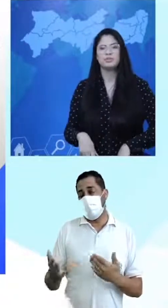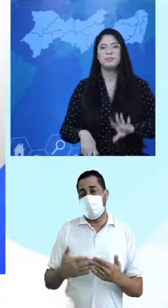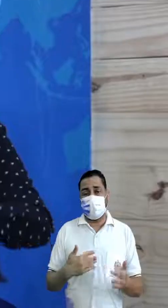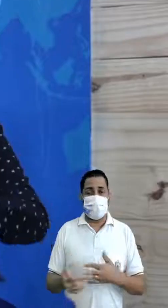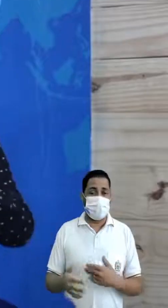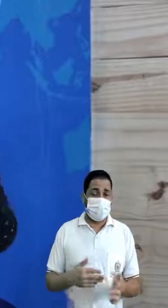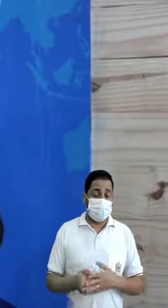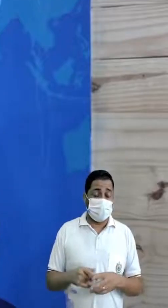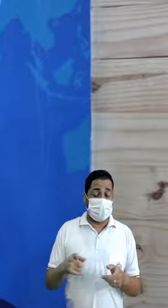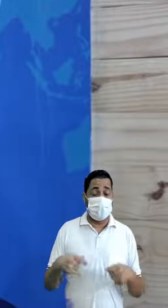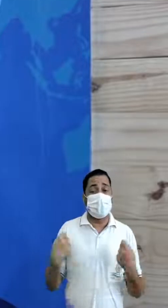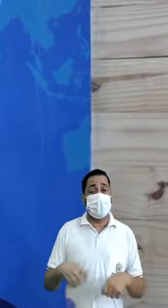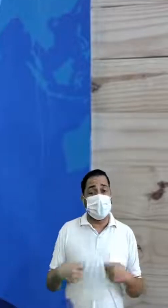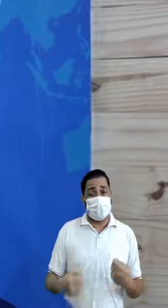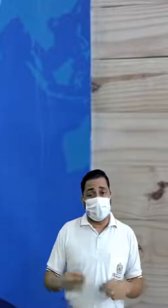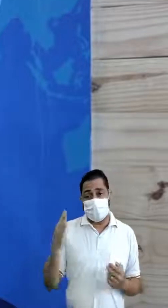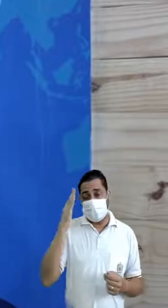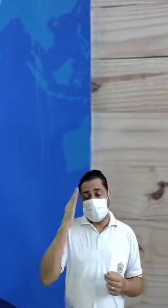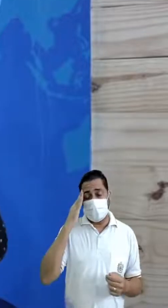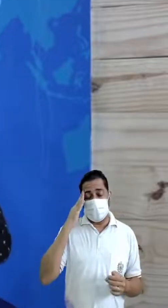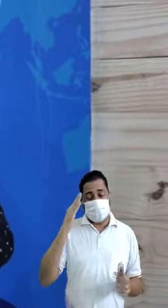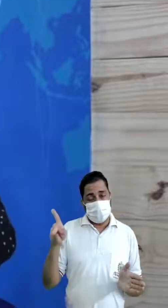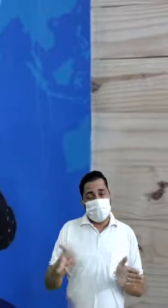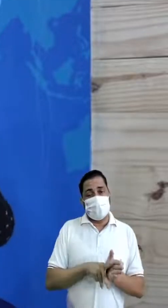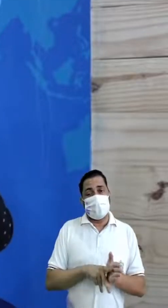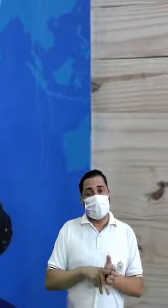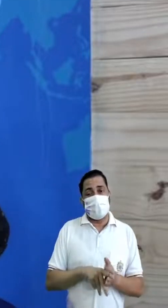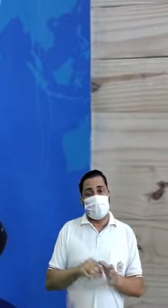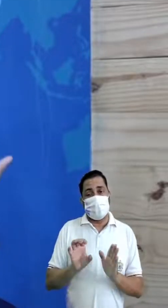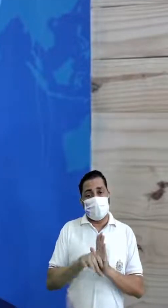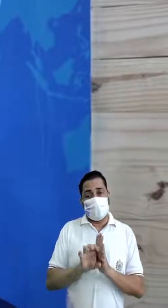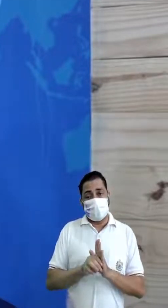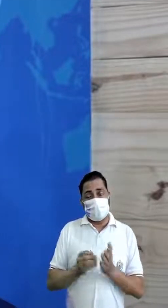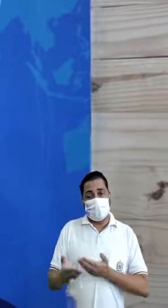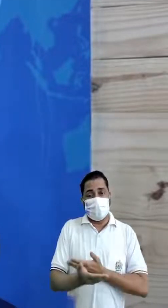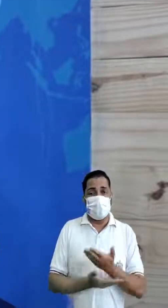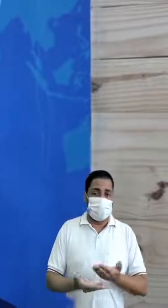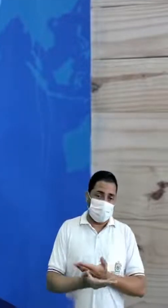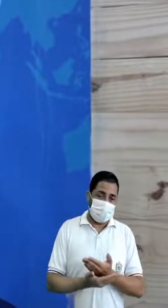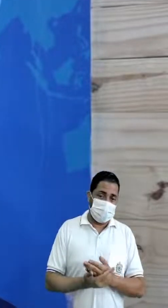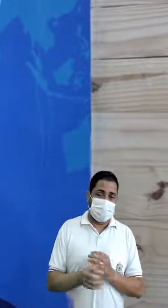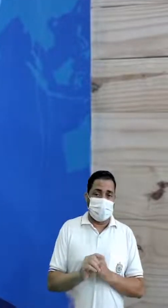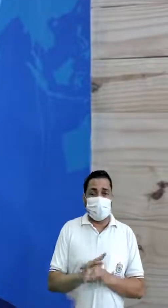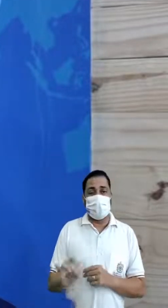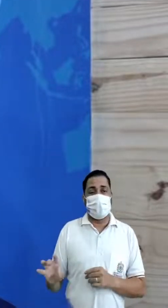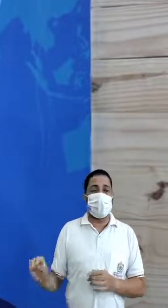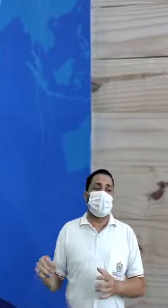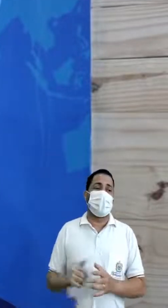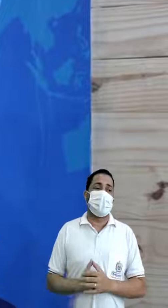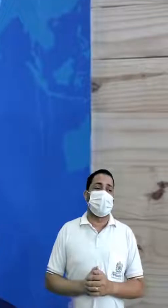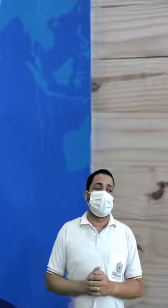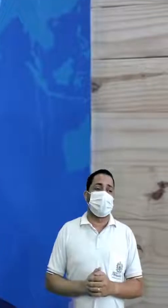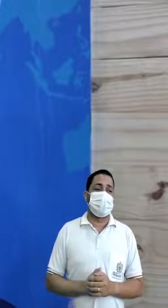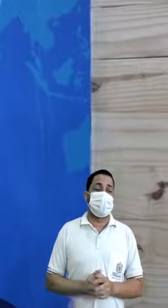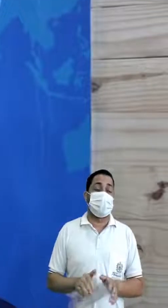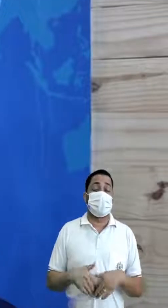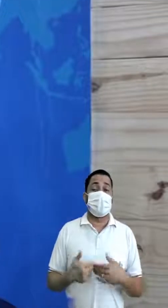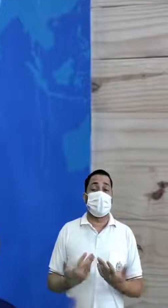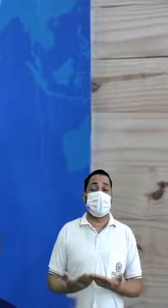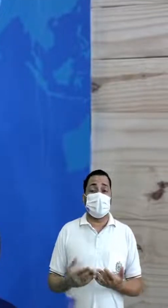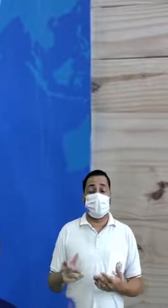outras. Você precisa entender as propriedades e os conceitos que estão relacionados a cada uma delas. E aí,